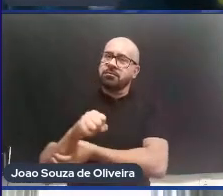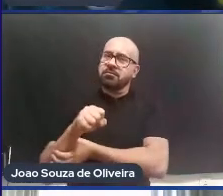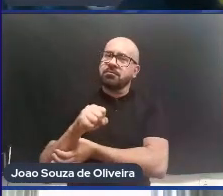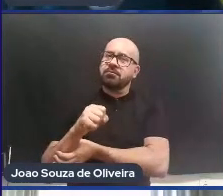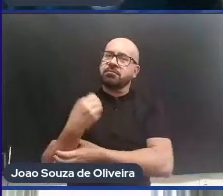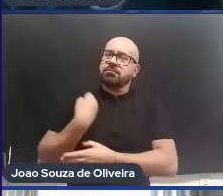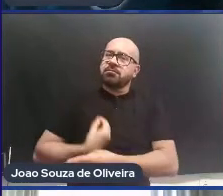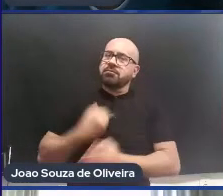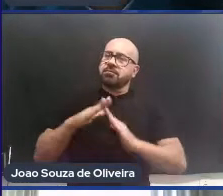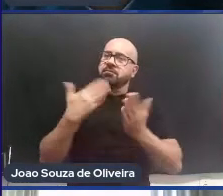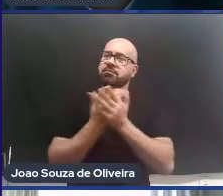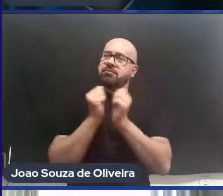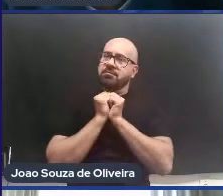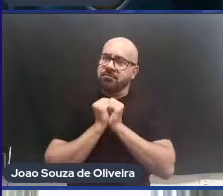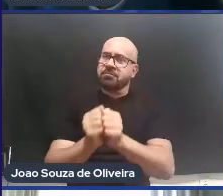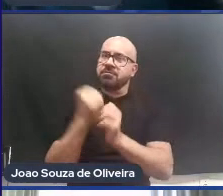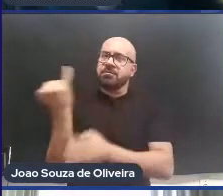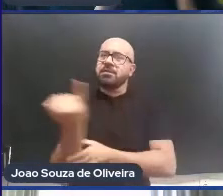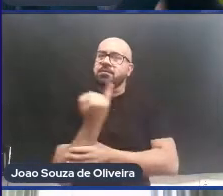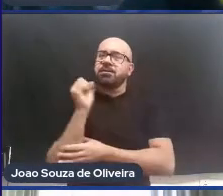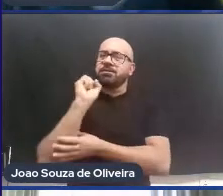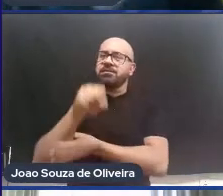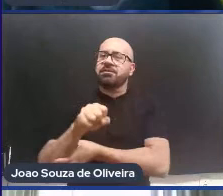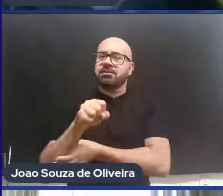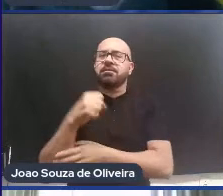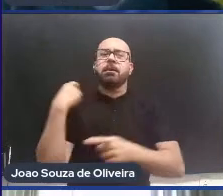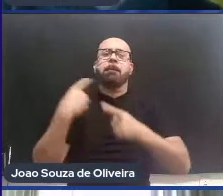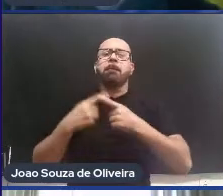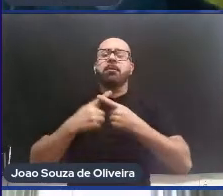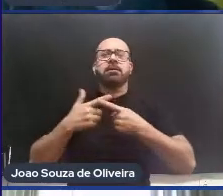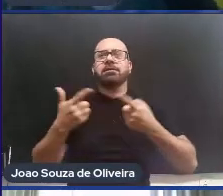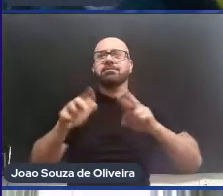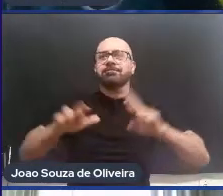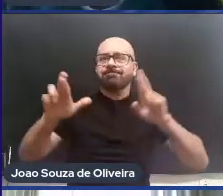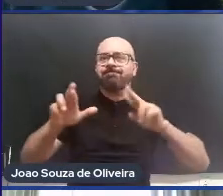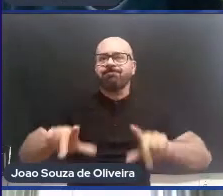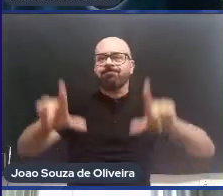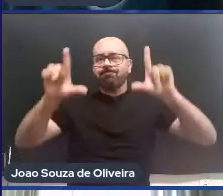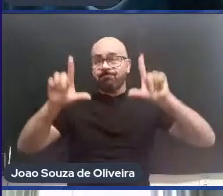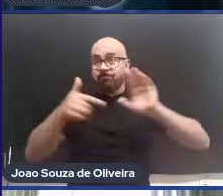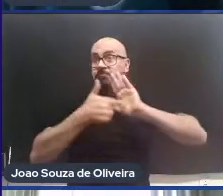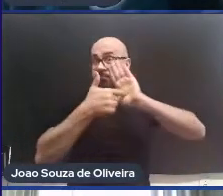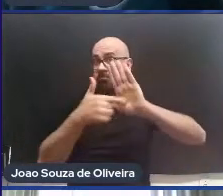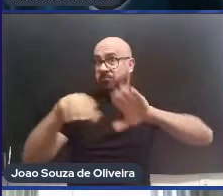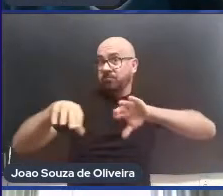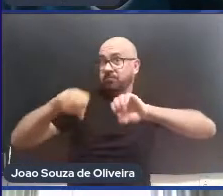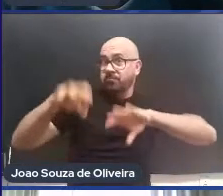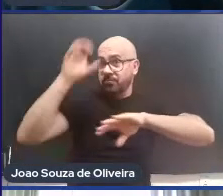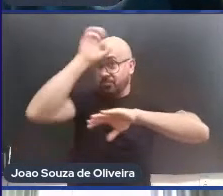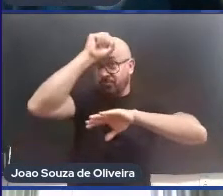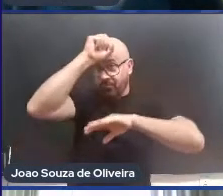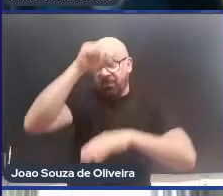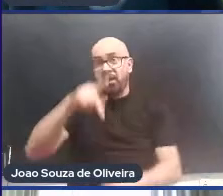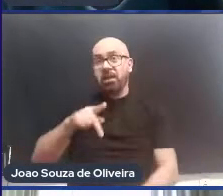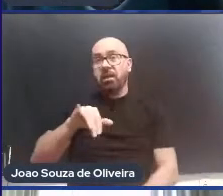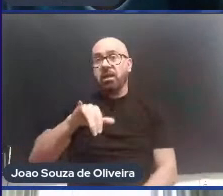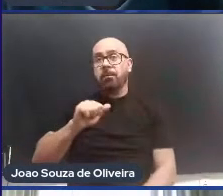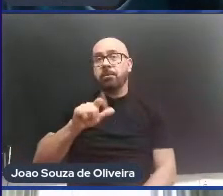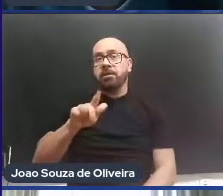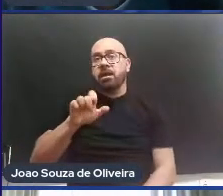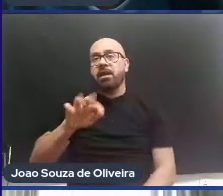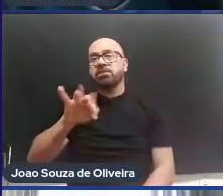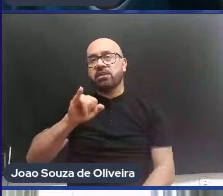estar na escola é importante porque a perspectiva do nosso painel de aprendizagem é piagetiana a